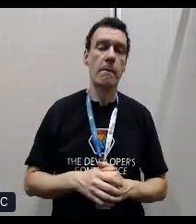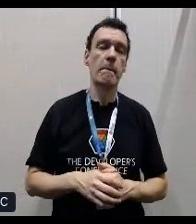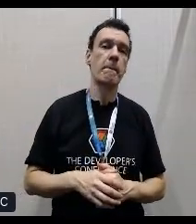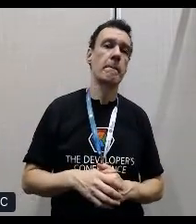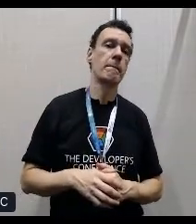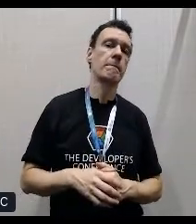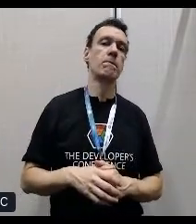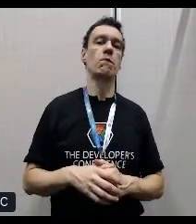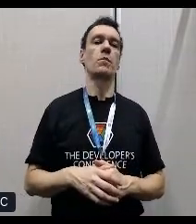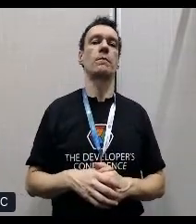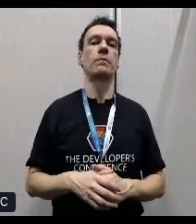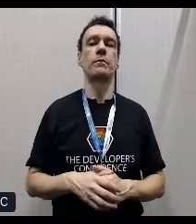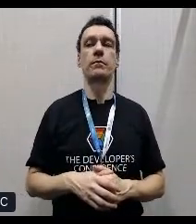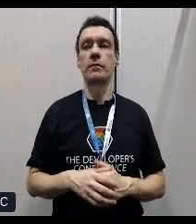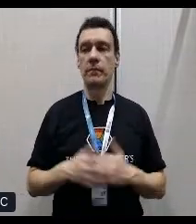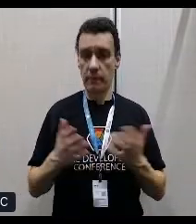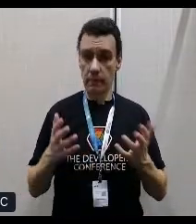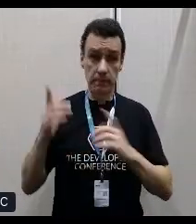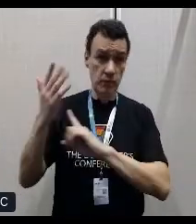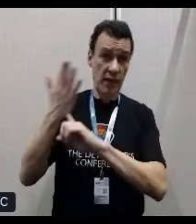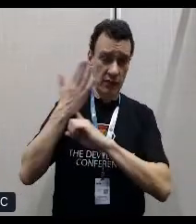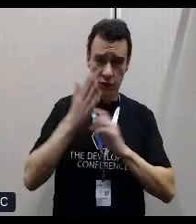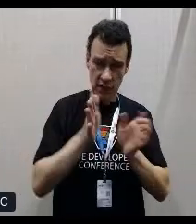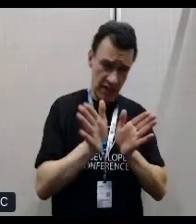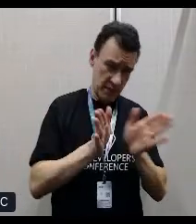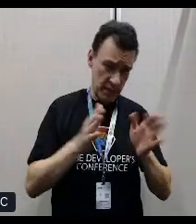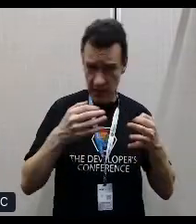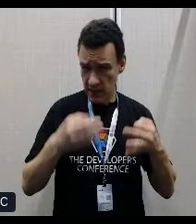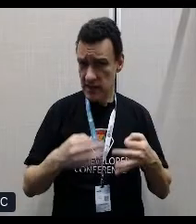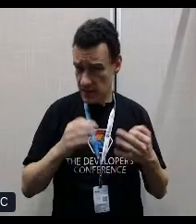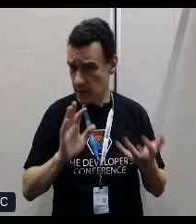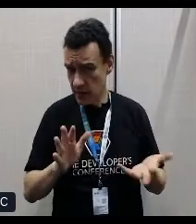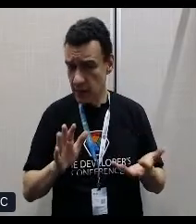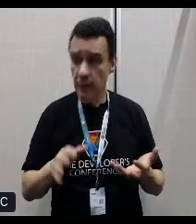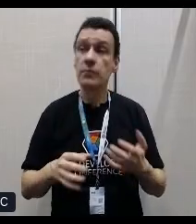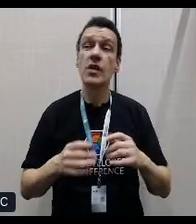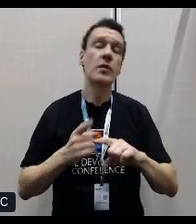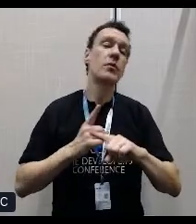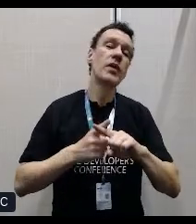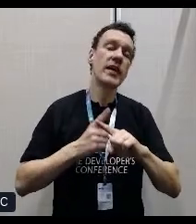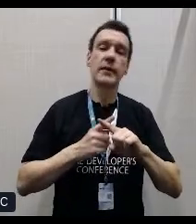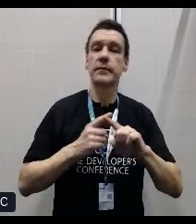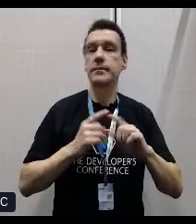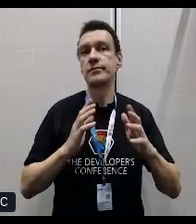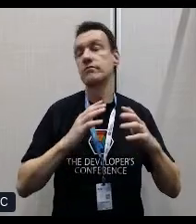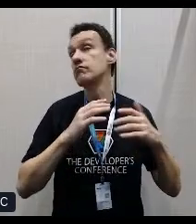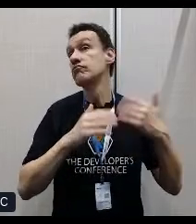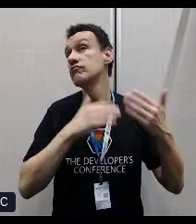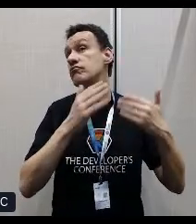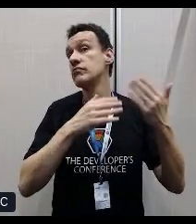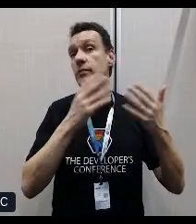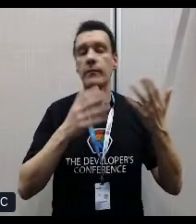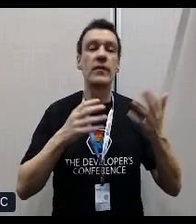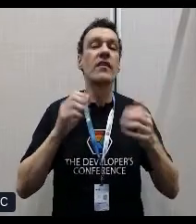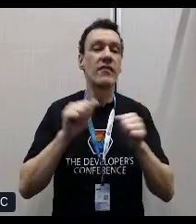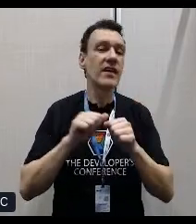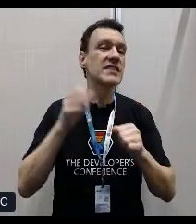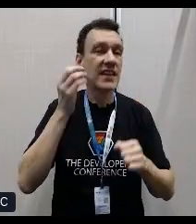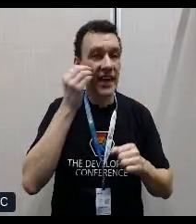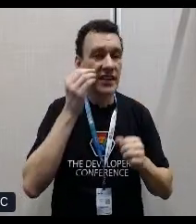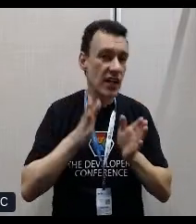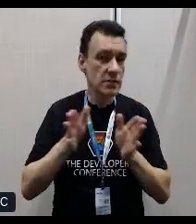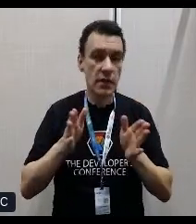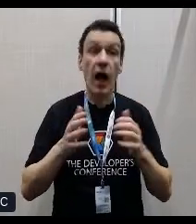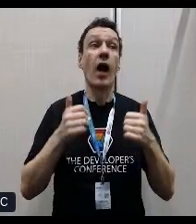auxiliando essas questões de acessibilidade para lá no meu planejamento de sprint, no final das contas, o teste de acessibilidade está ok.